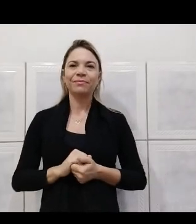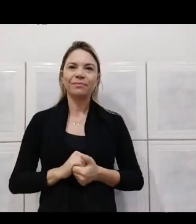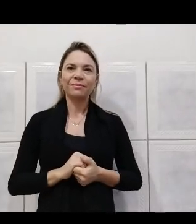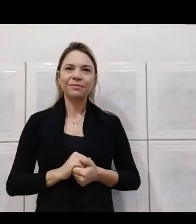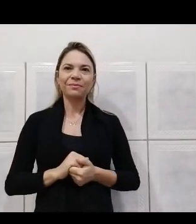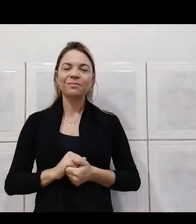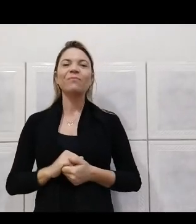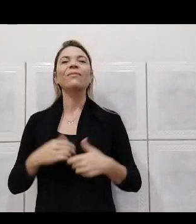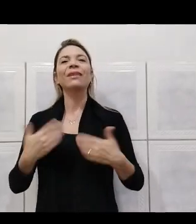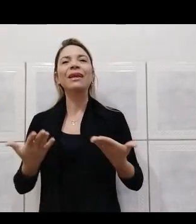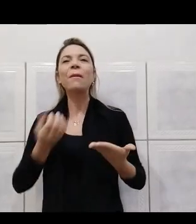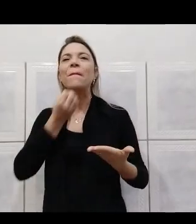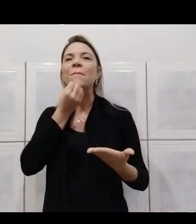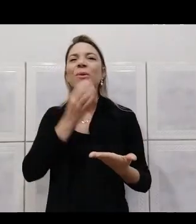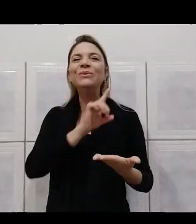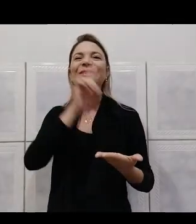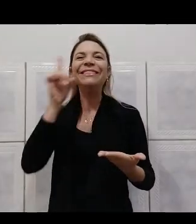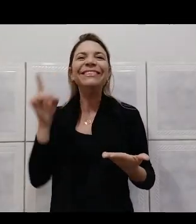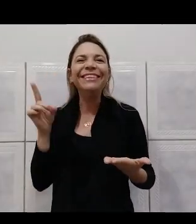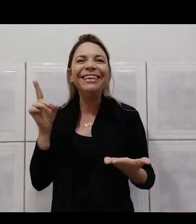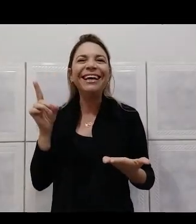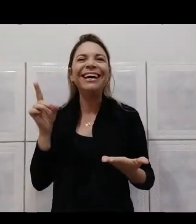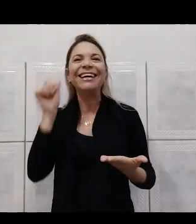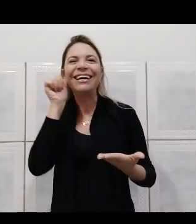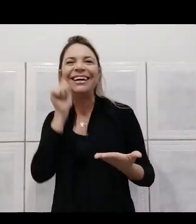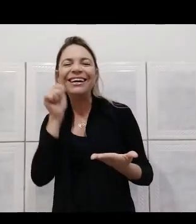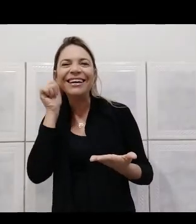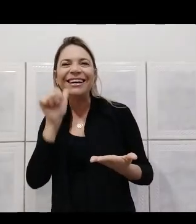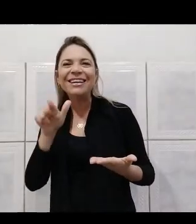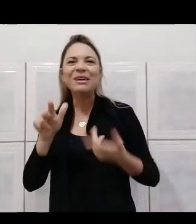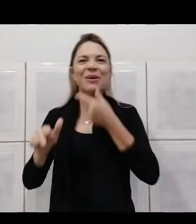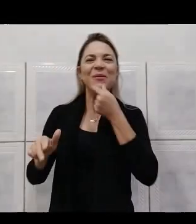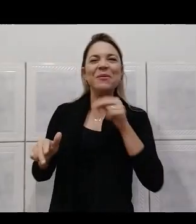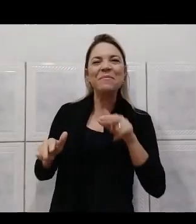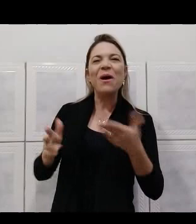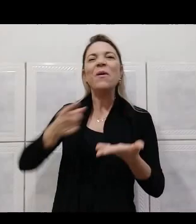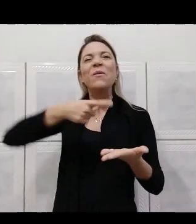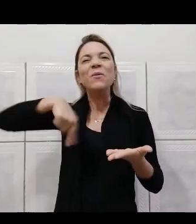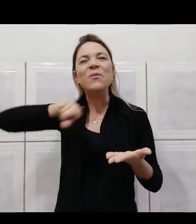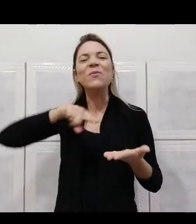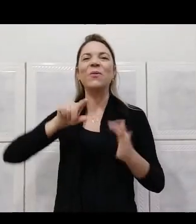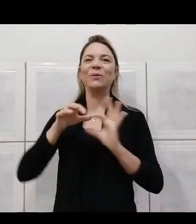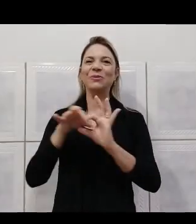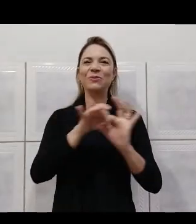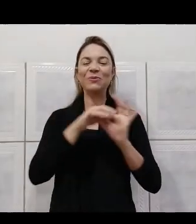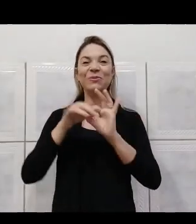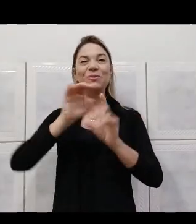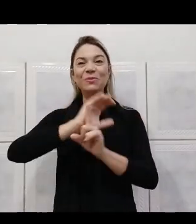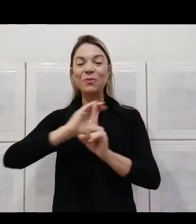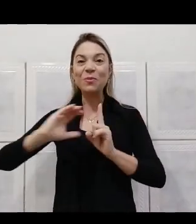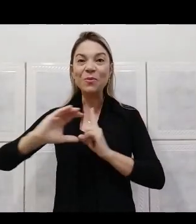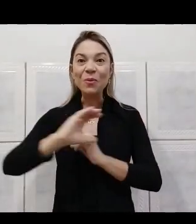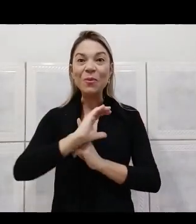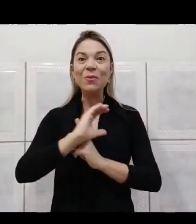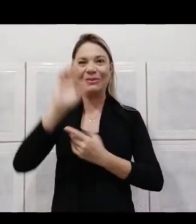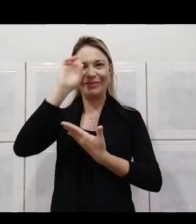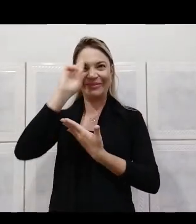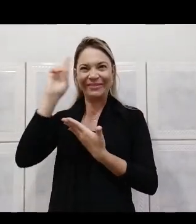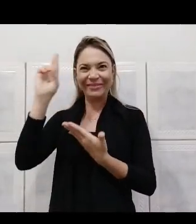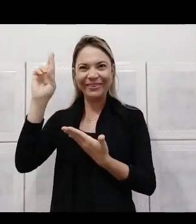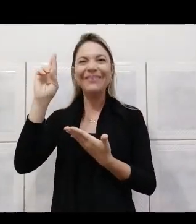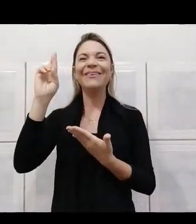Muito bom dia, meu irmão, muito bom dia, minha irmã, que juntamente conosco está cultuando ao Senhor nesse momento. E um bom